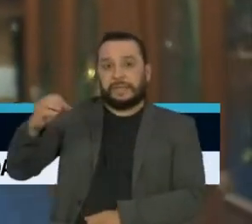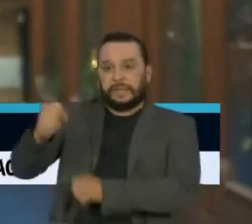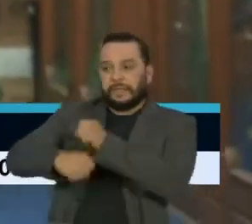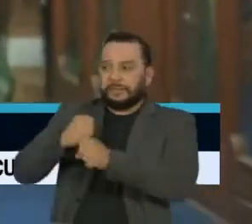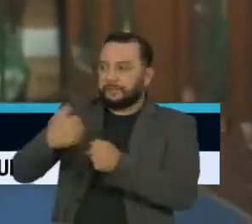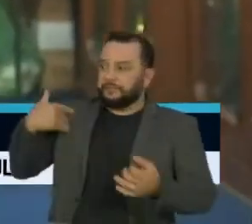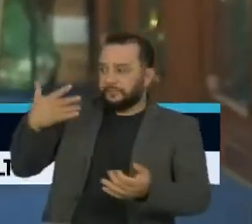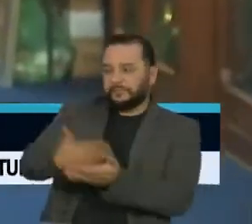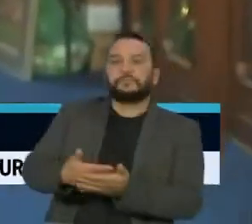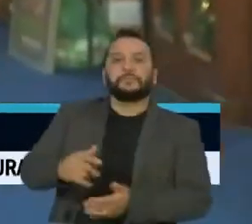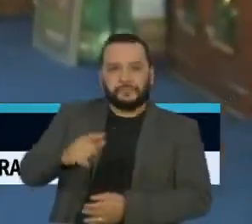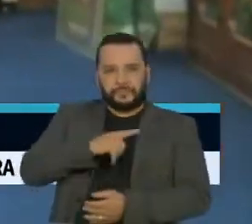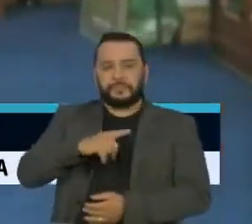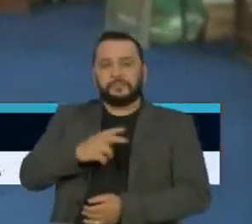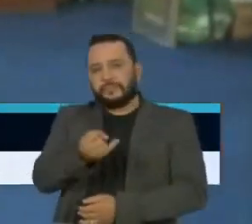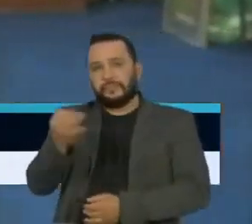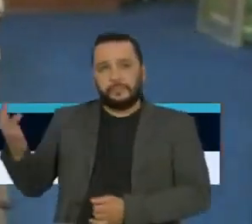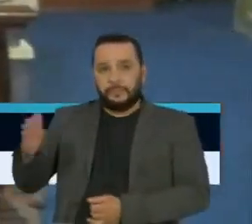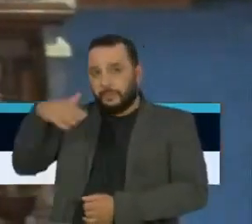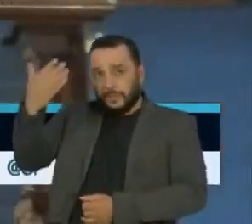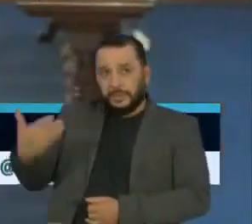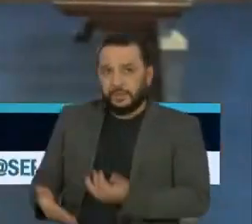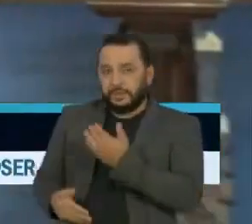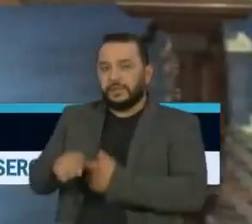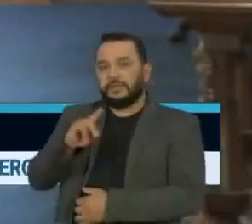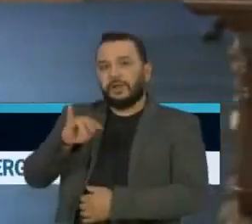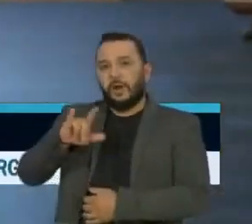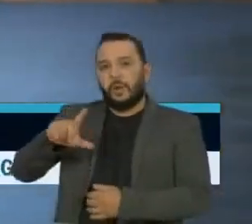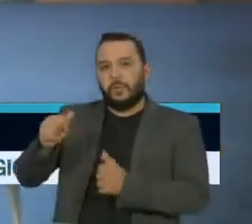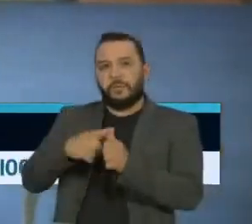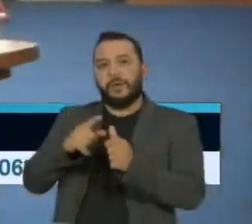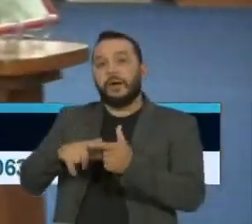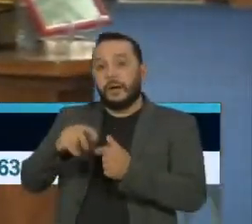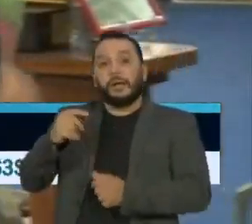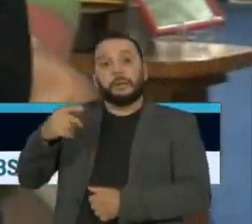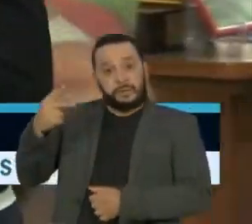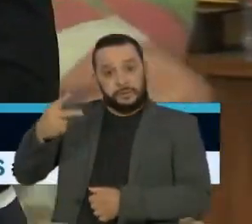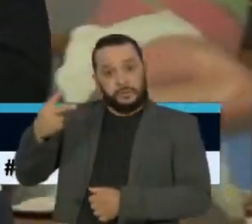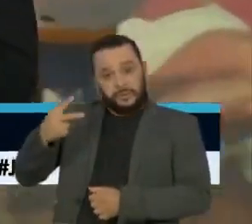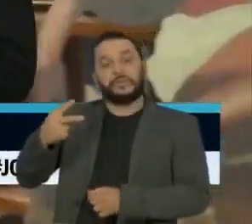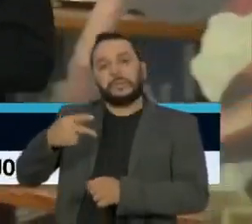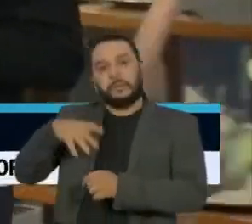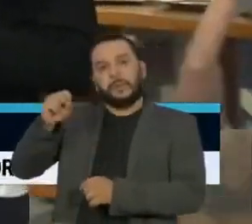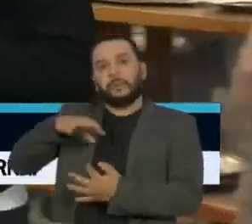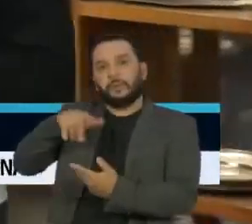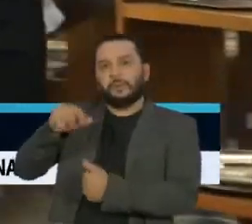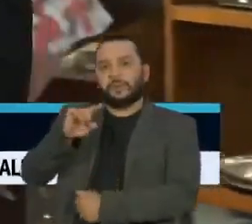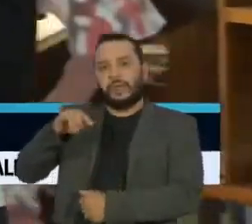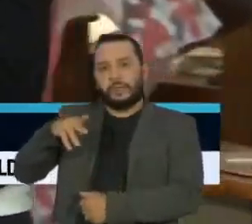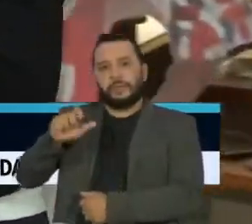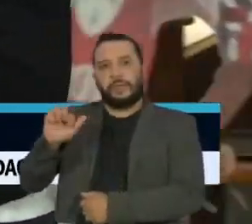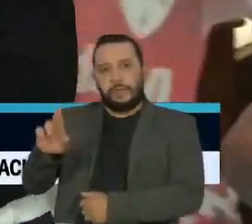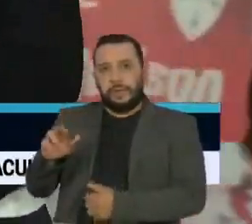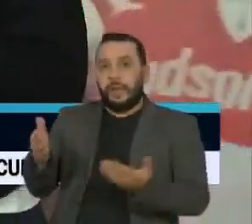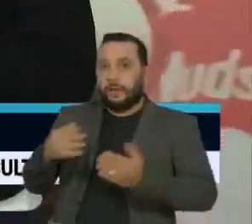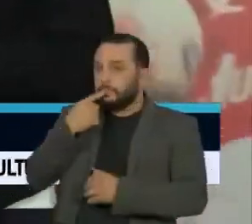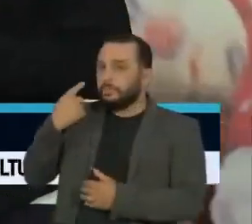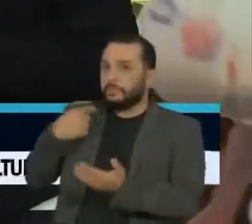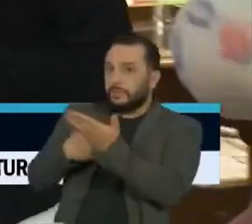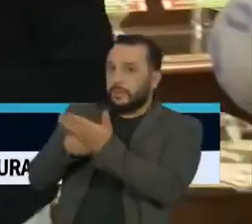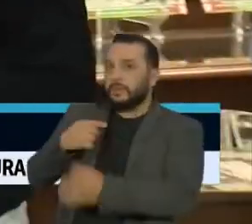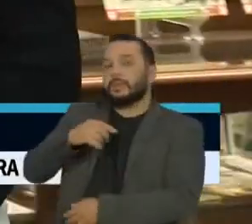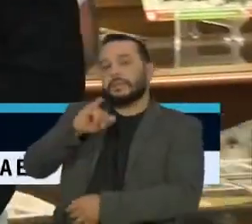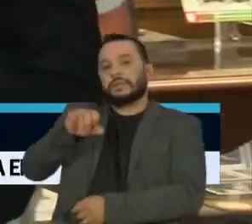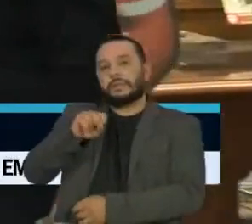jogadores que saíram da base são homenageados. Tem Djalma Santos, bicampeão do mundo, Denner e, mais recentemente, o Zé